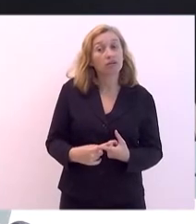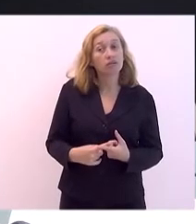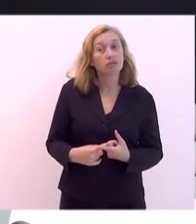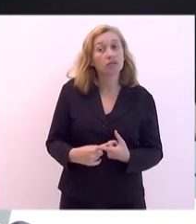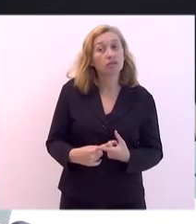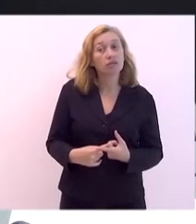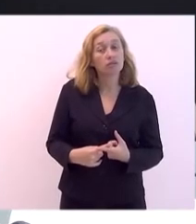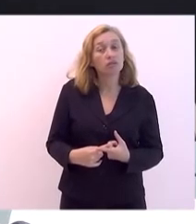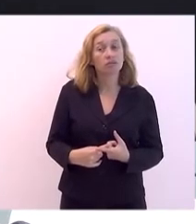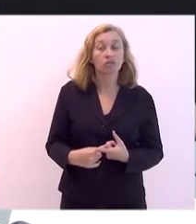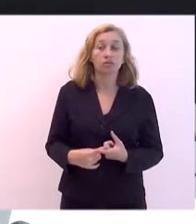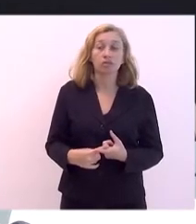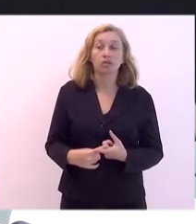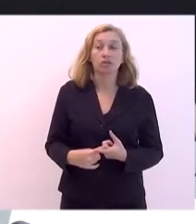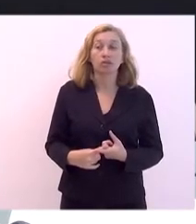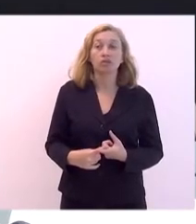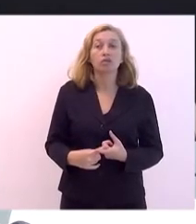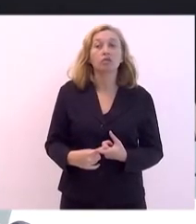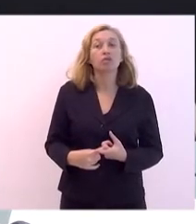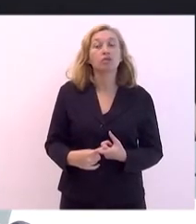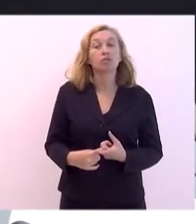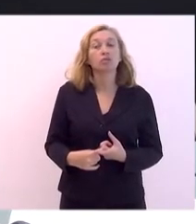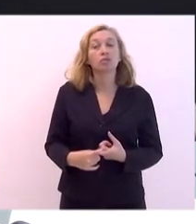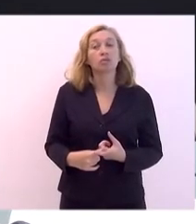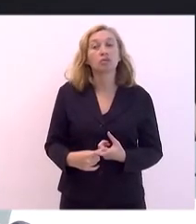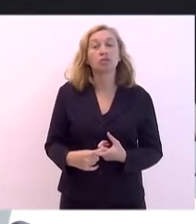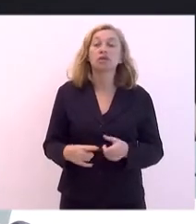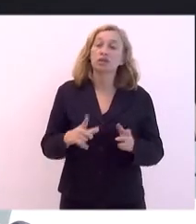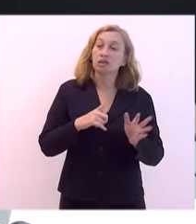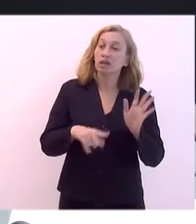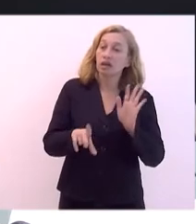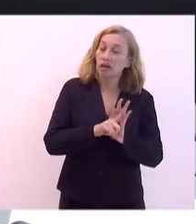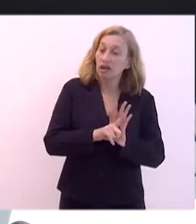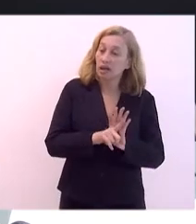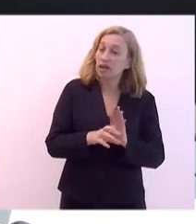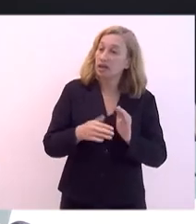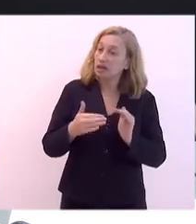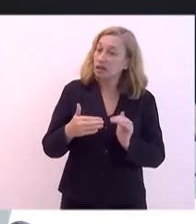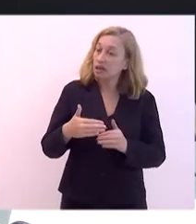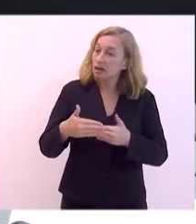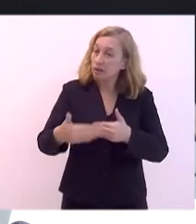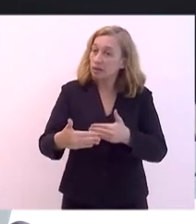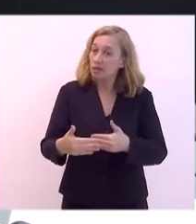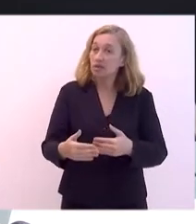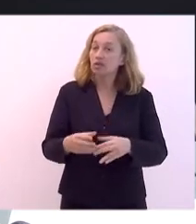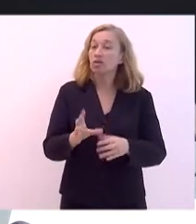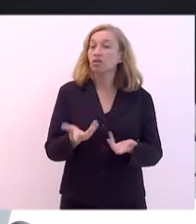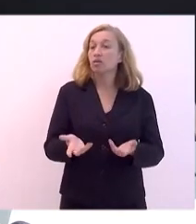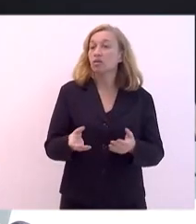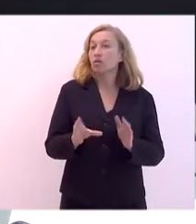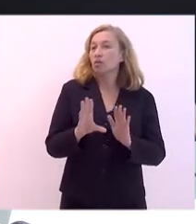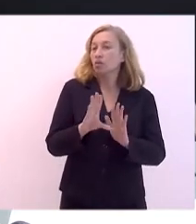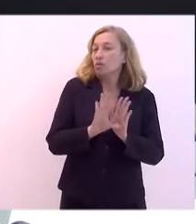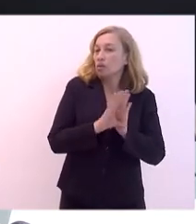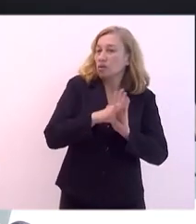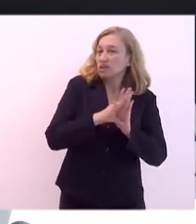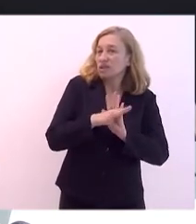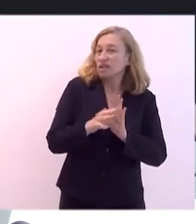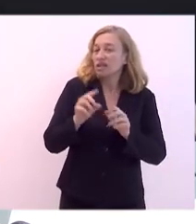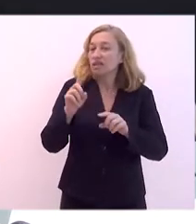a gente andou depois, tem a lei um pouco que avança, o conceito de material não é